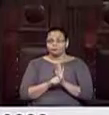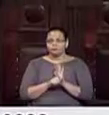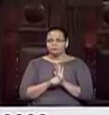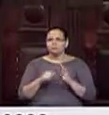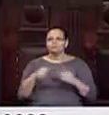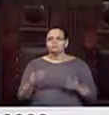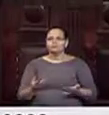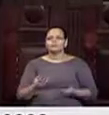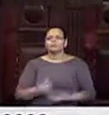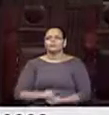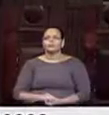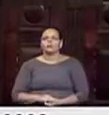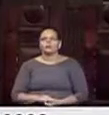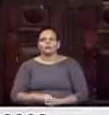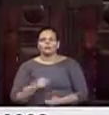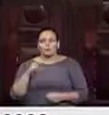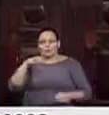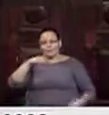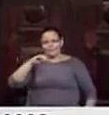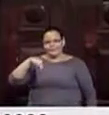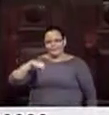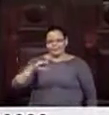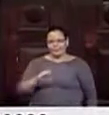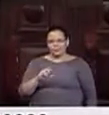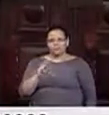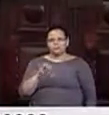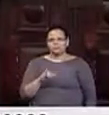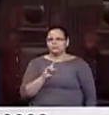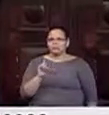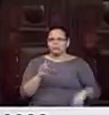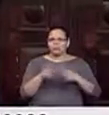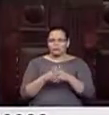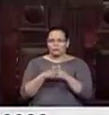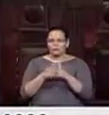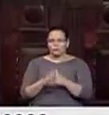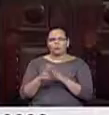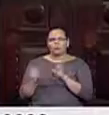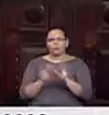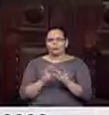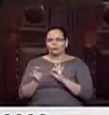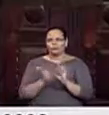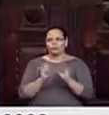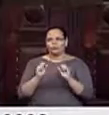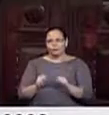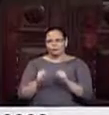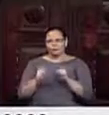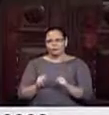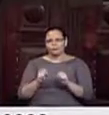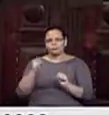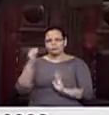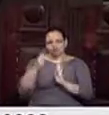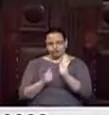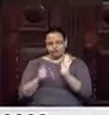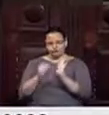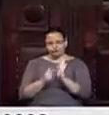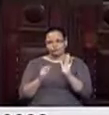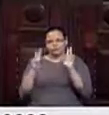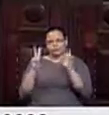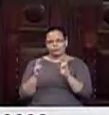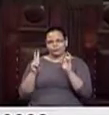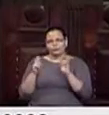solicitando ao deputado Mink que, se não atrapalhar o projeto, poderíamos retirar da